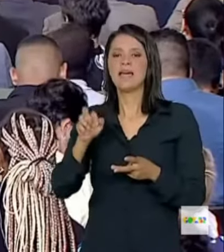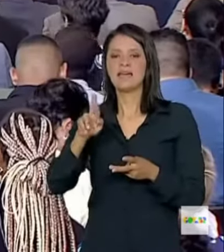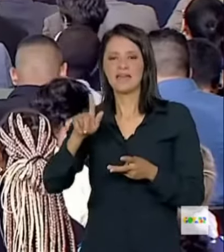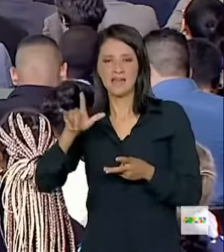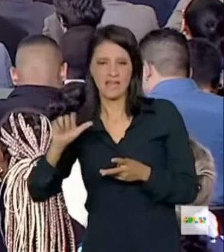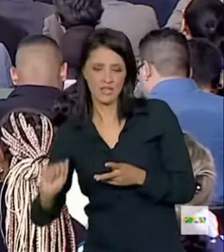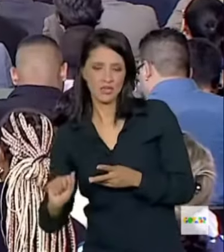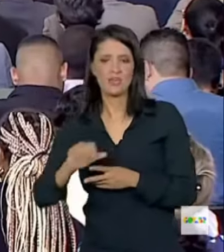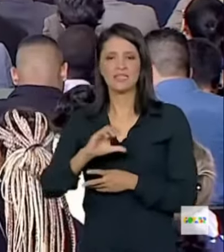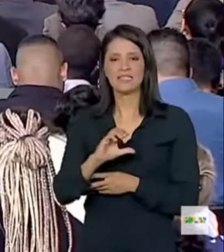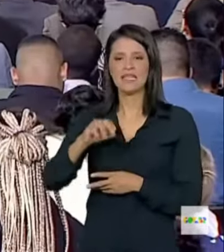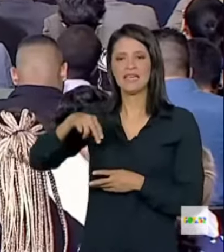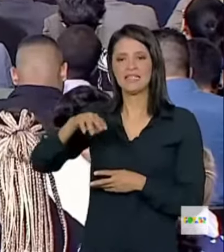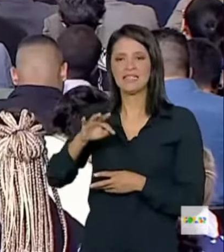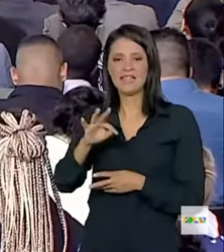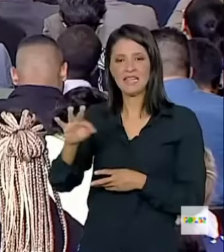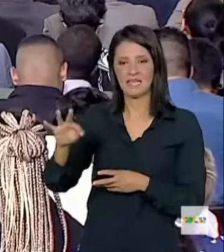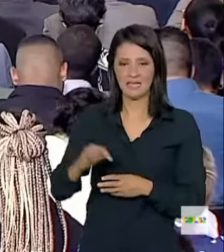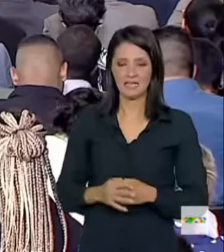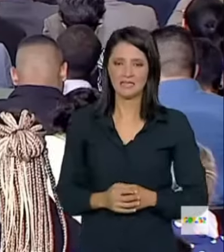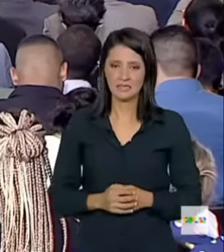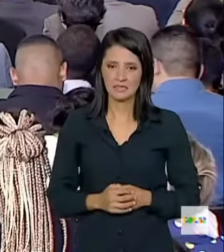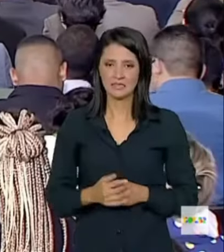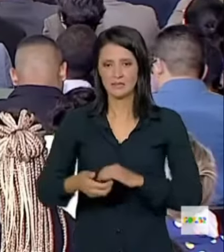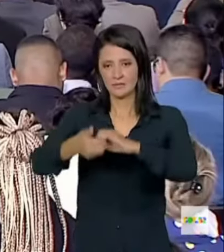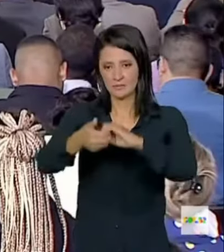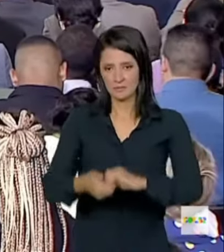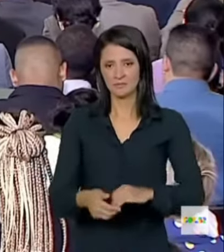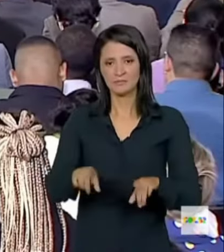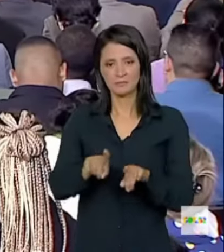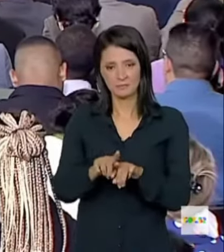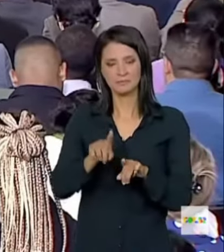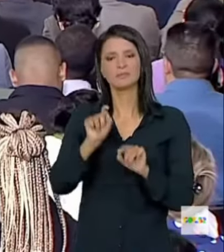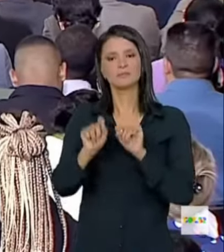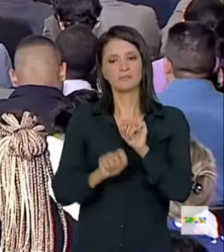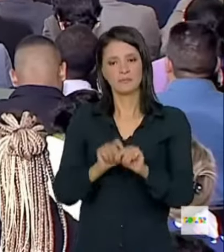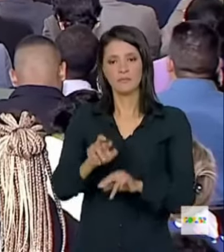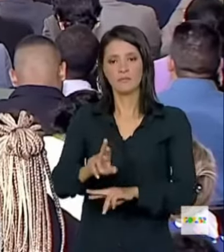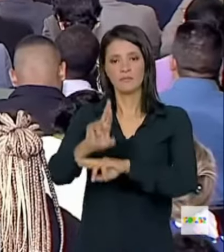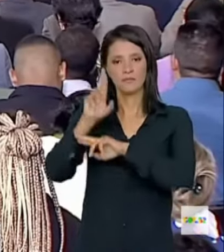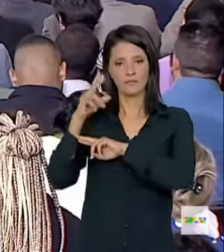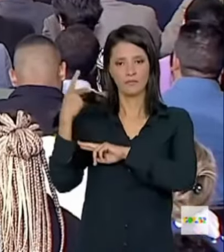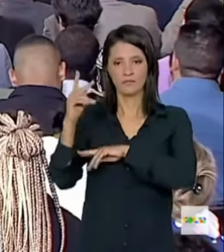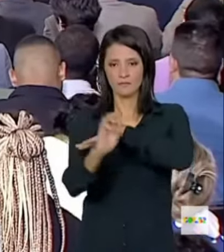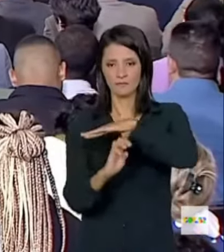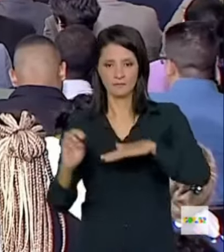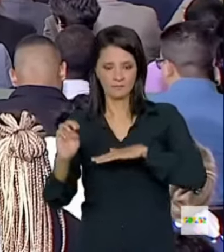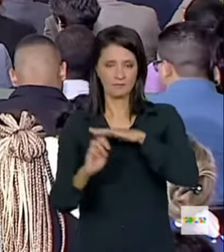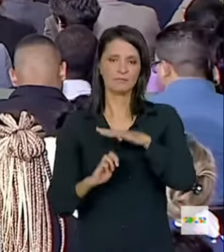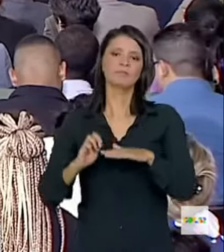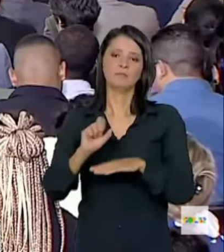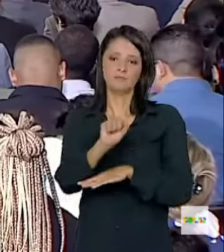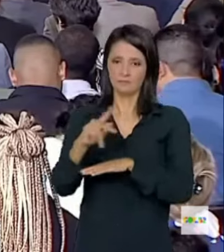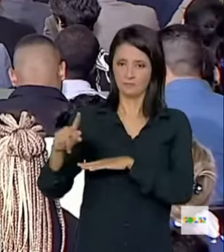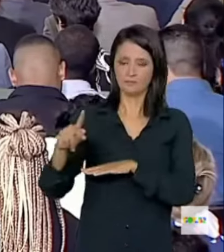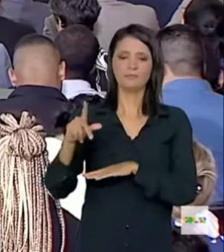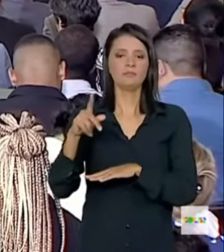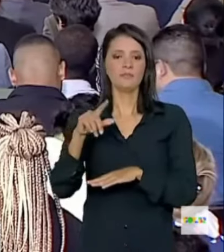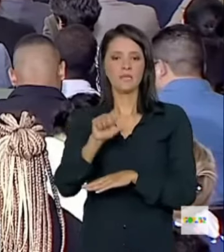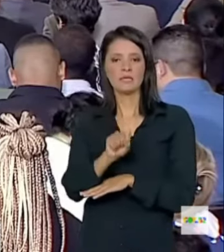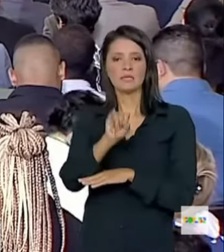da CNTTT. Quero cumprimentar ainda mais o representante das empresas de aplicativo, Silvio